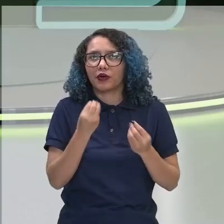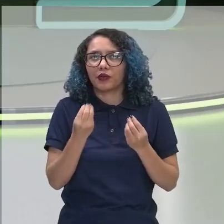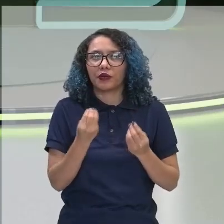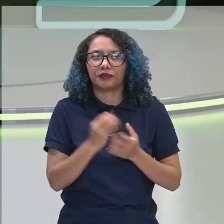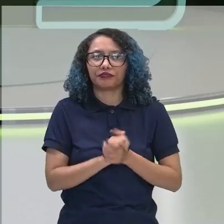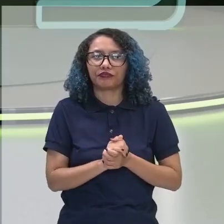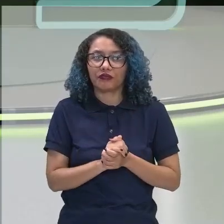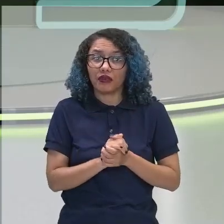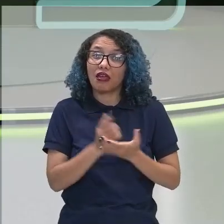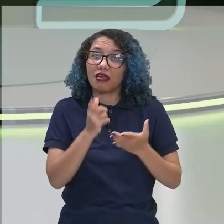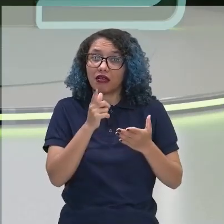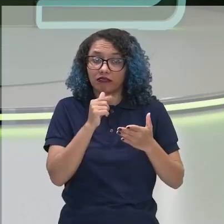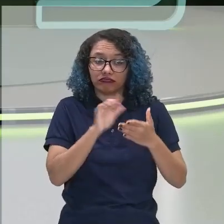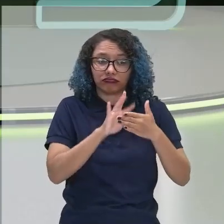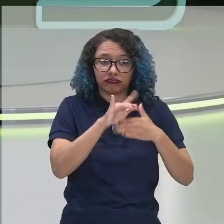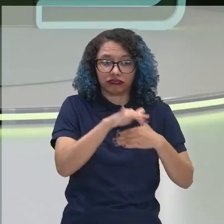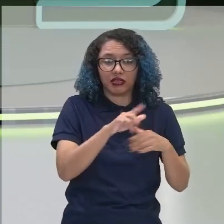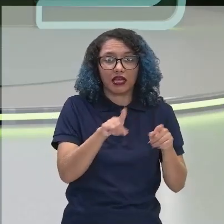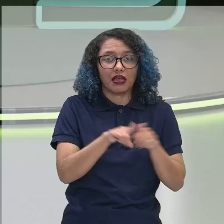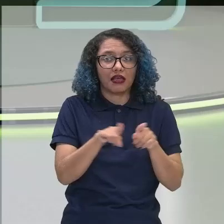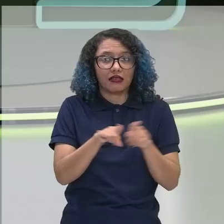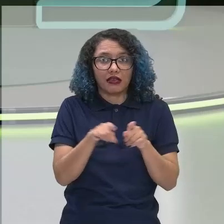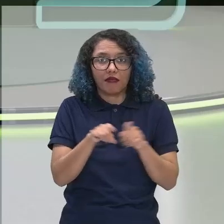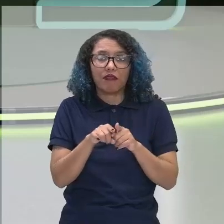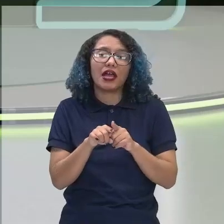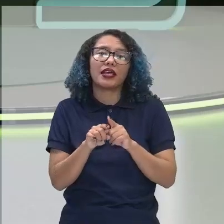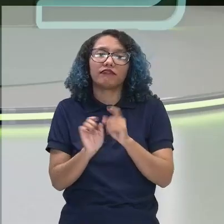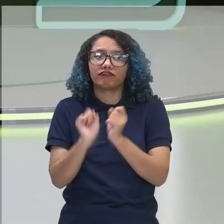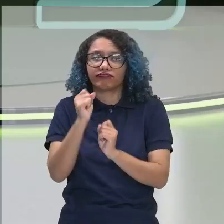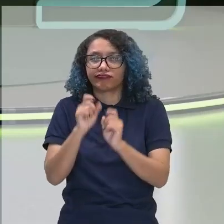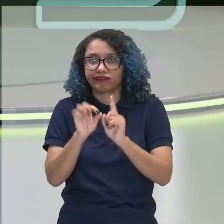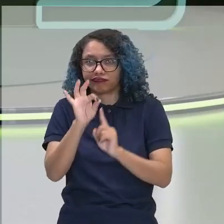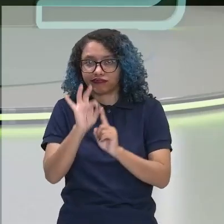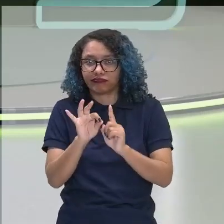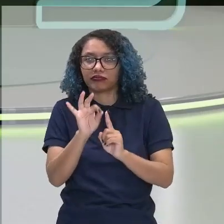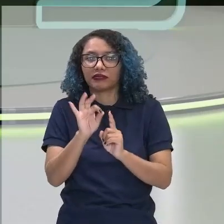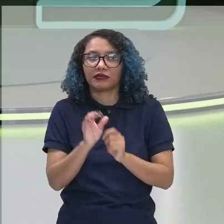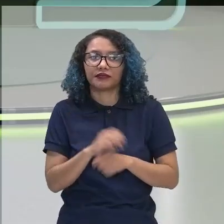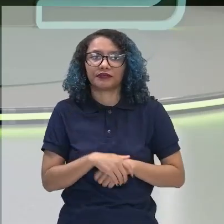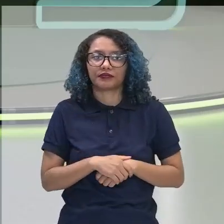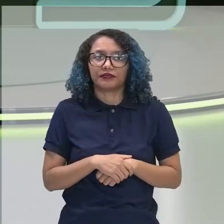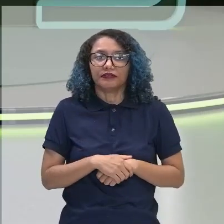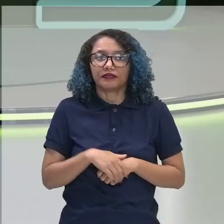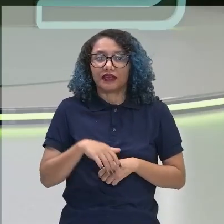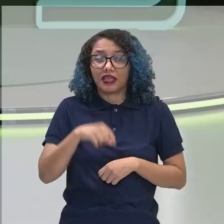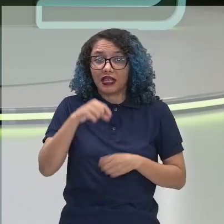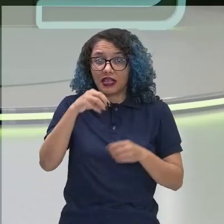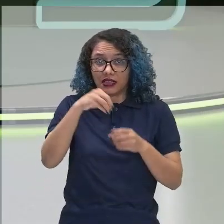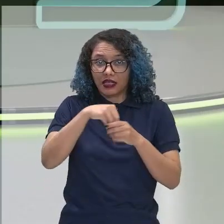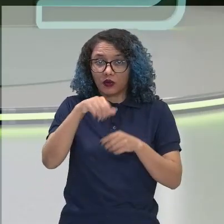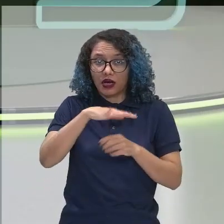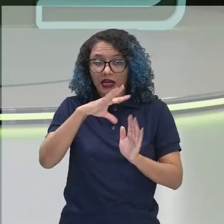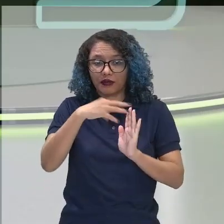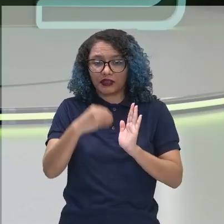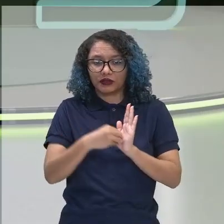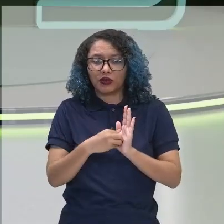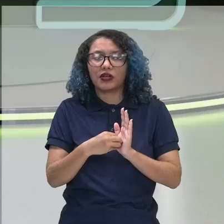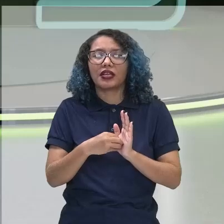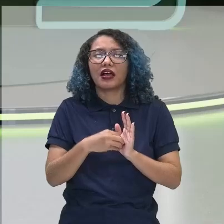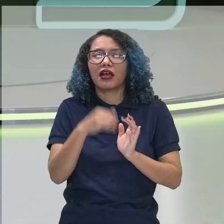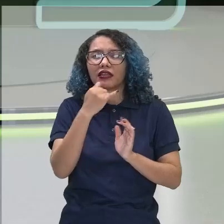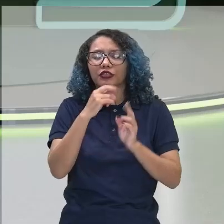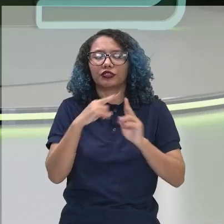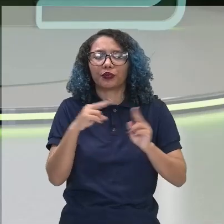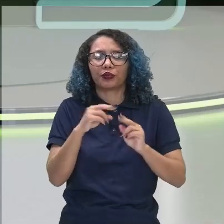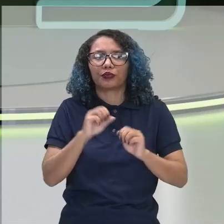as termoelétricas, como elas fazem o abastecimento de energia na Amazônia, né? Então, como é que